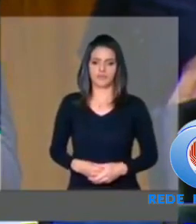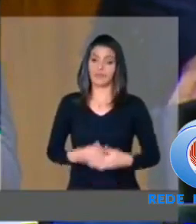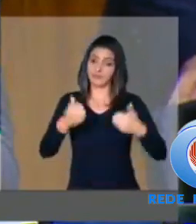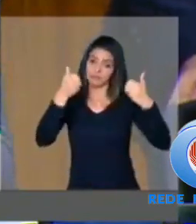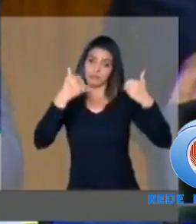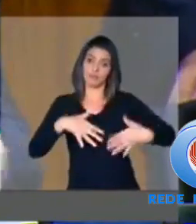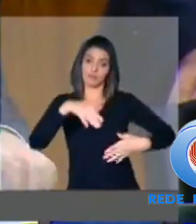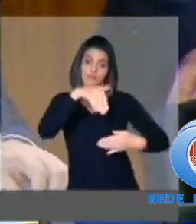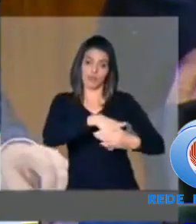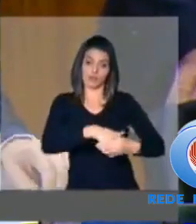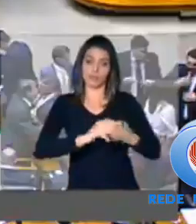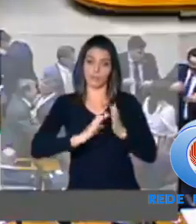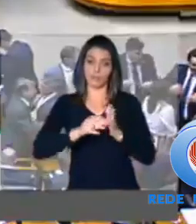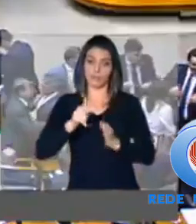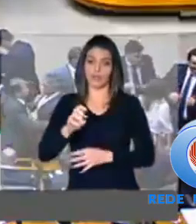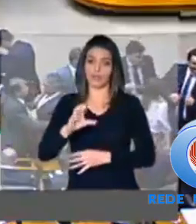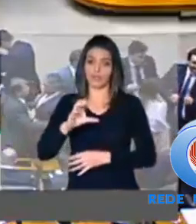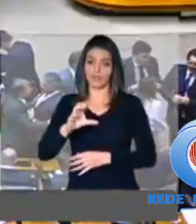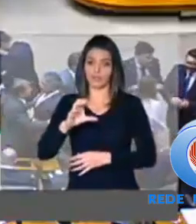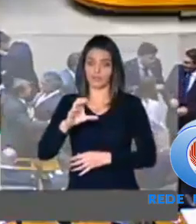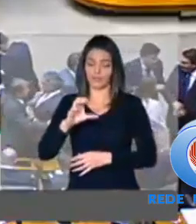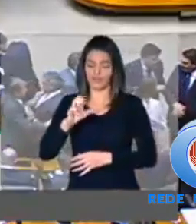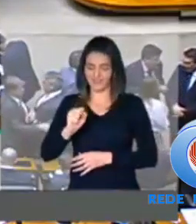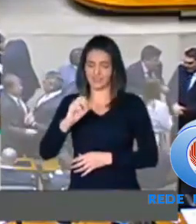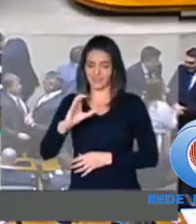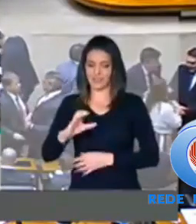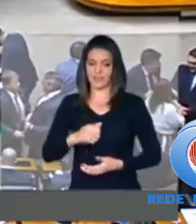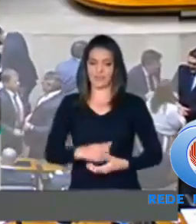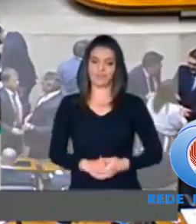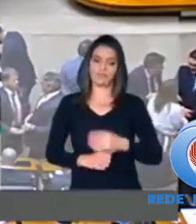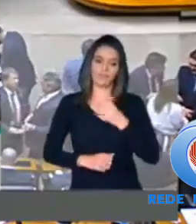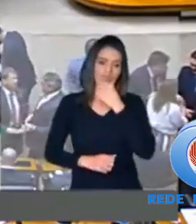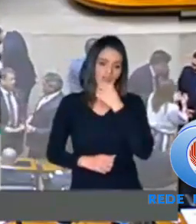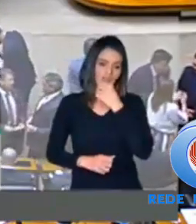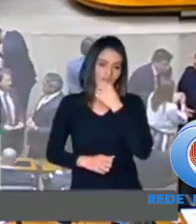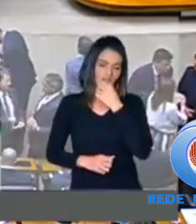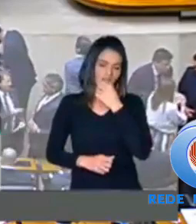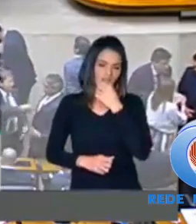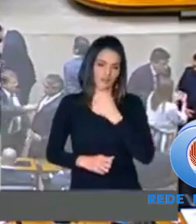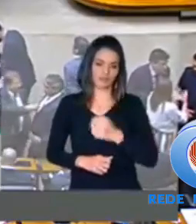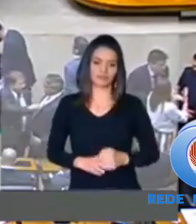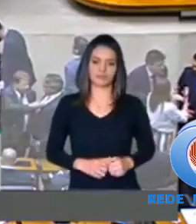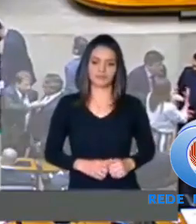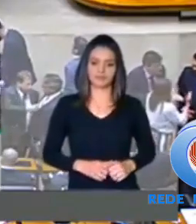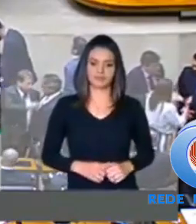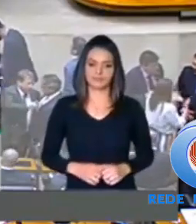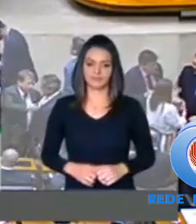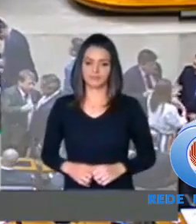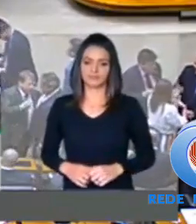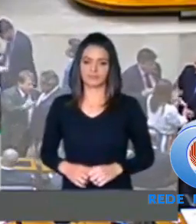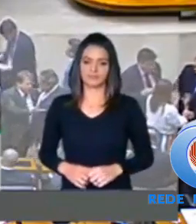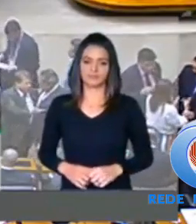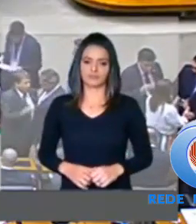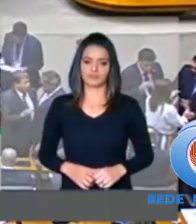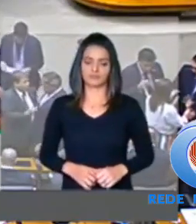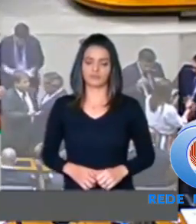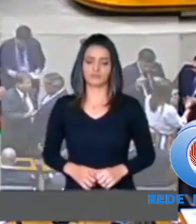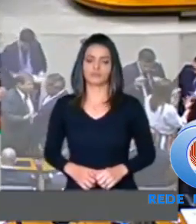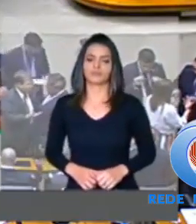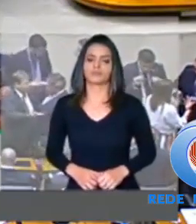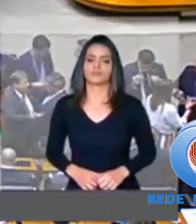voto, o voto do meu partido PSC, uma vez que eu não vejo como votar contrário